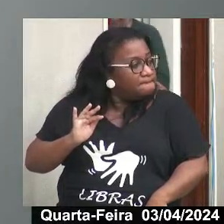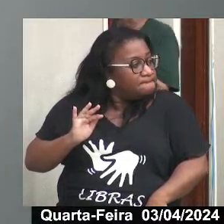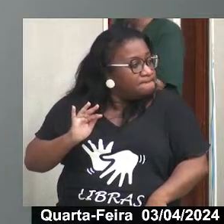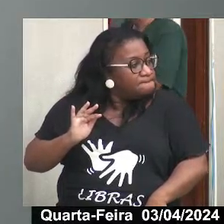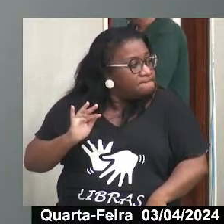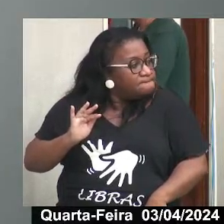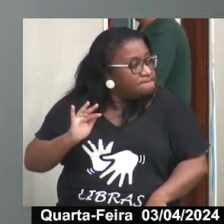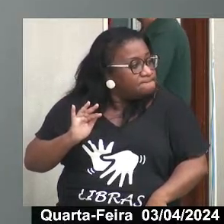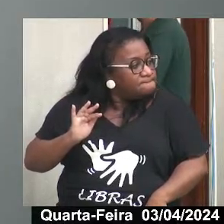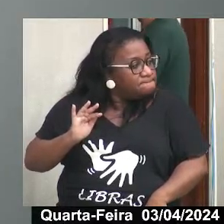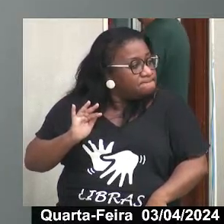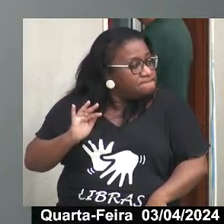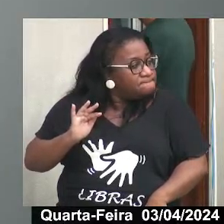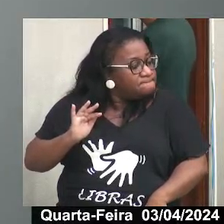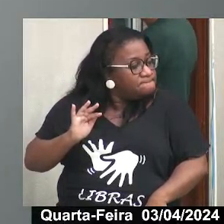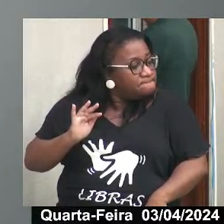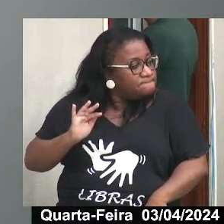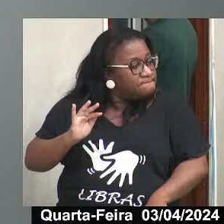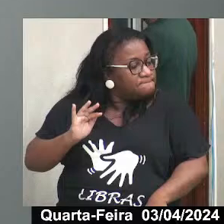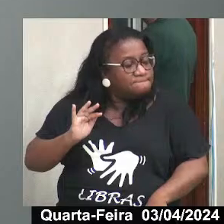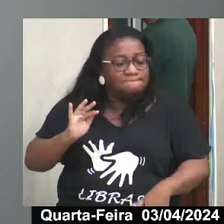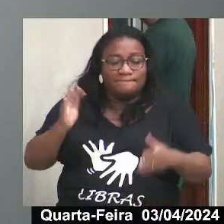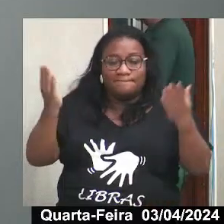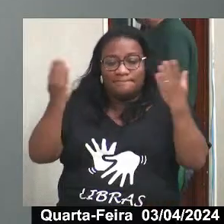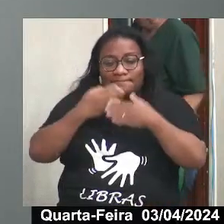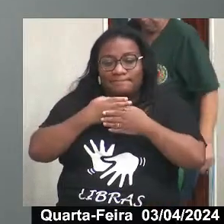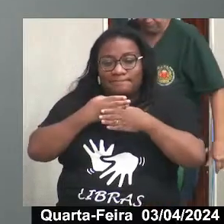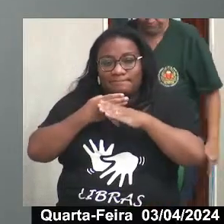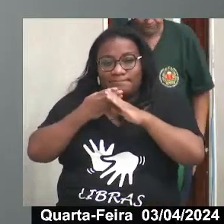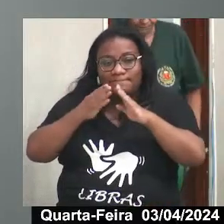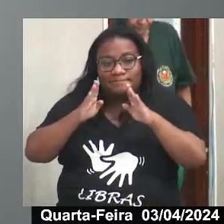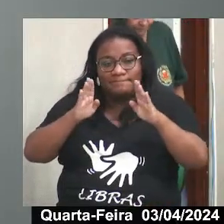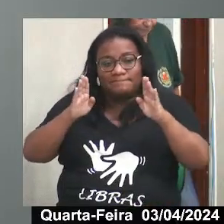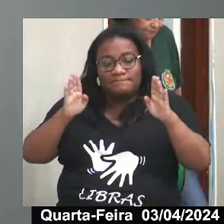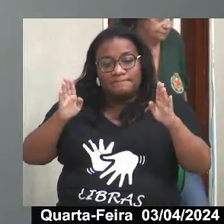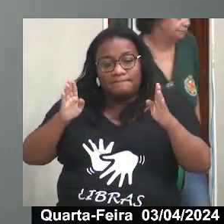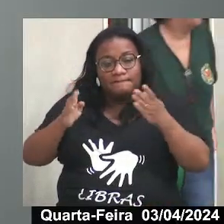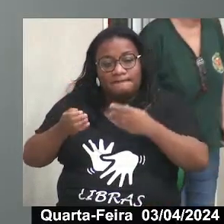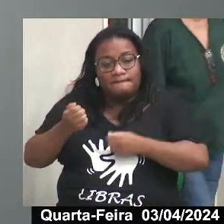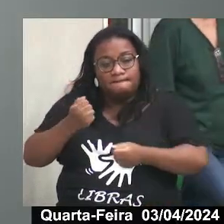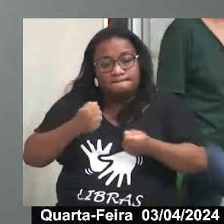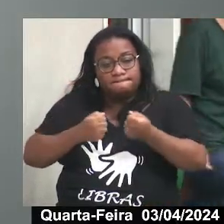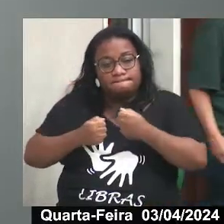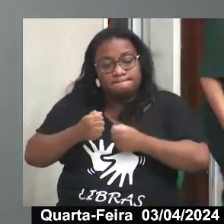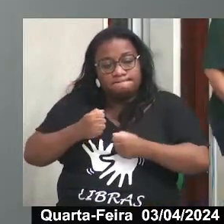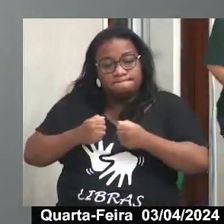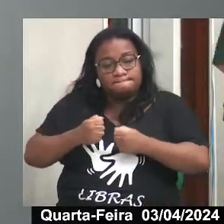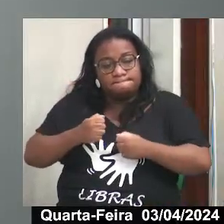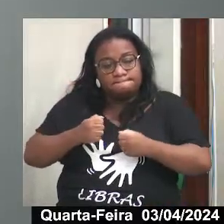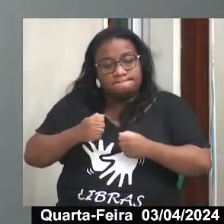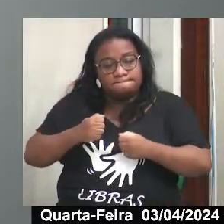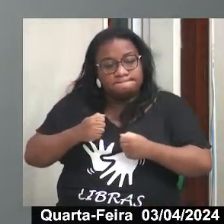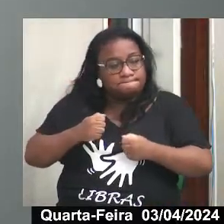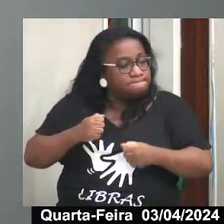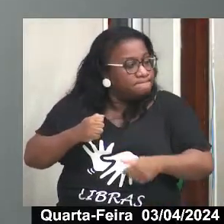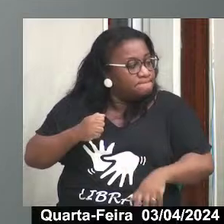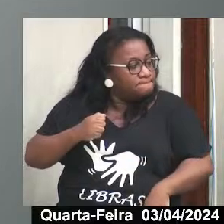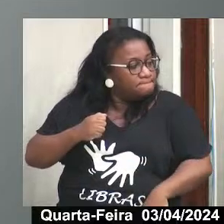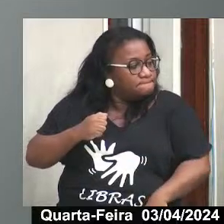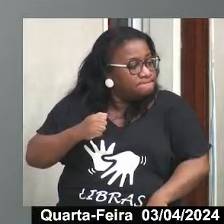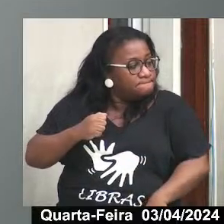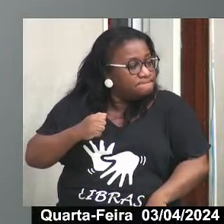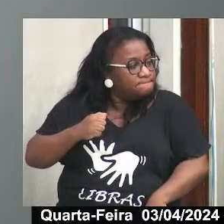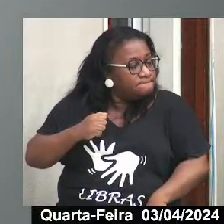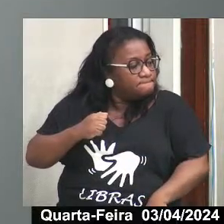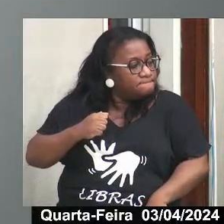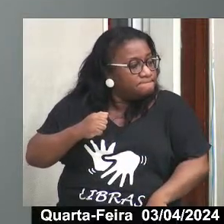passando, o véu saiu dos seus olhos, o senhor pôde enxergar a verdade sobre essa administração. E eu espero que